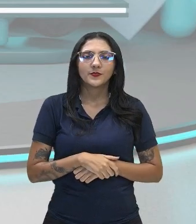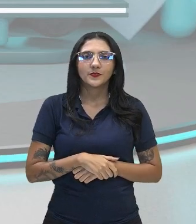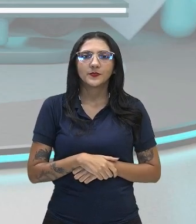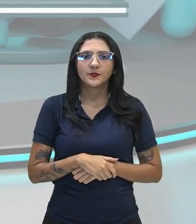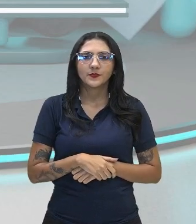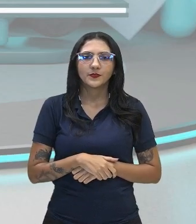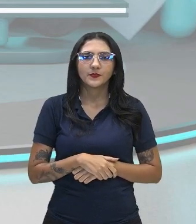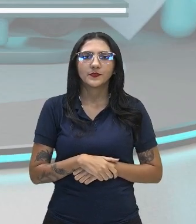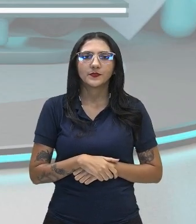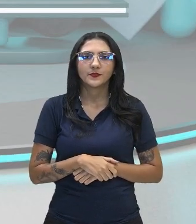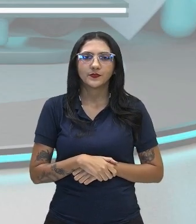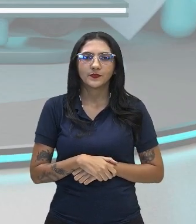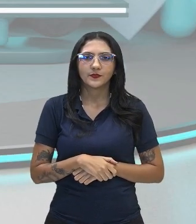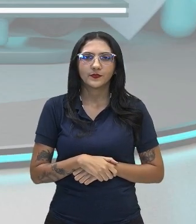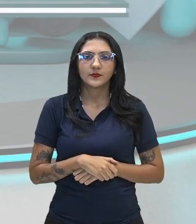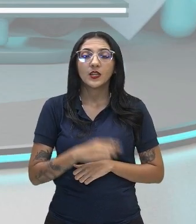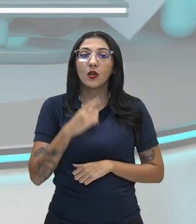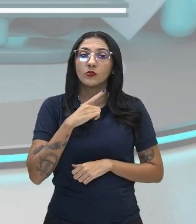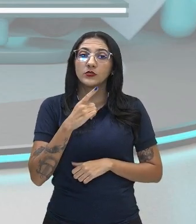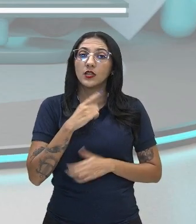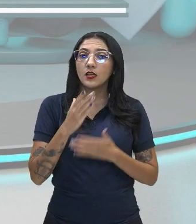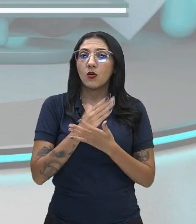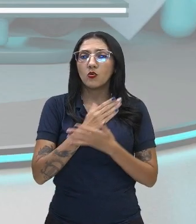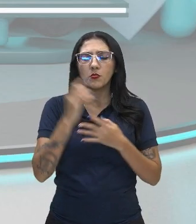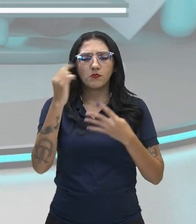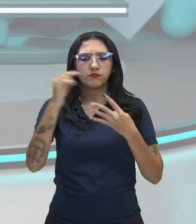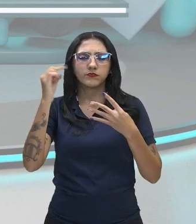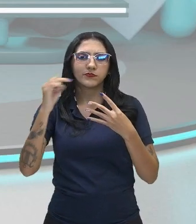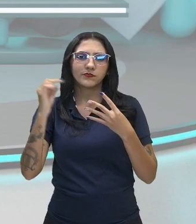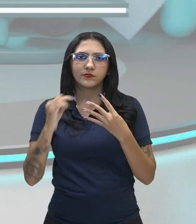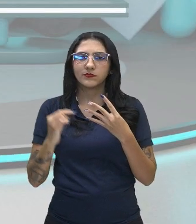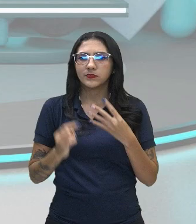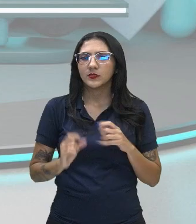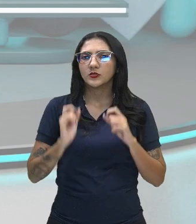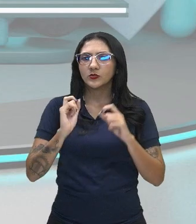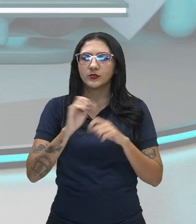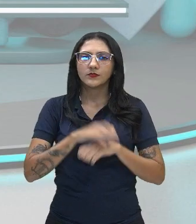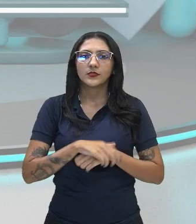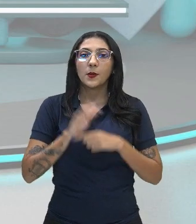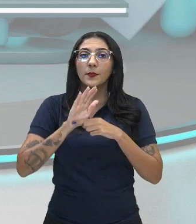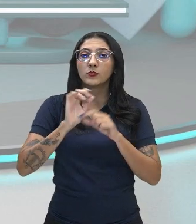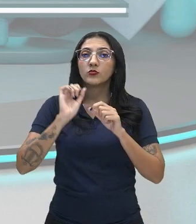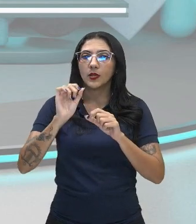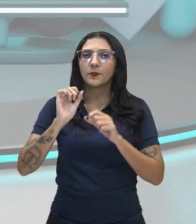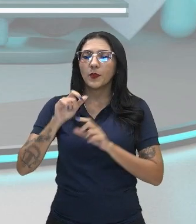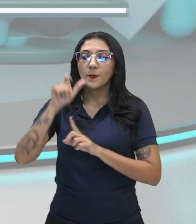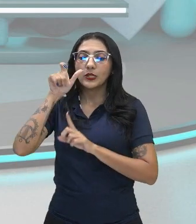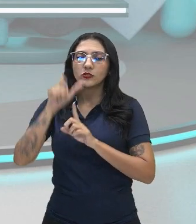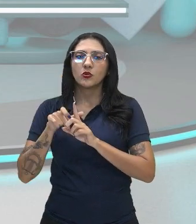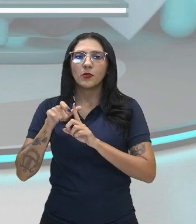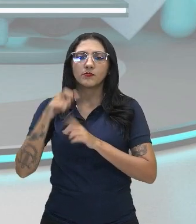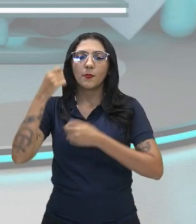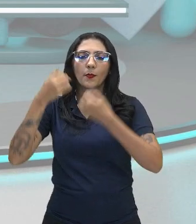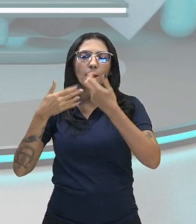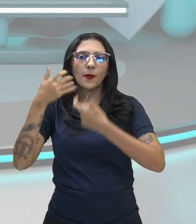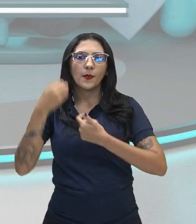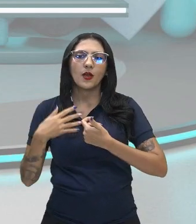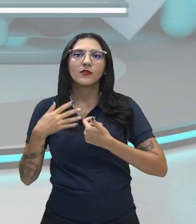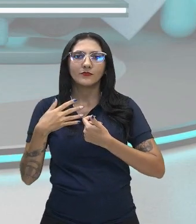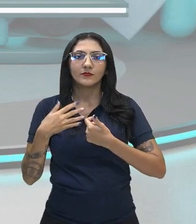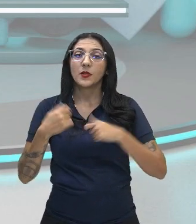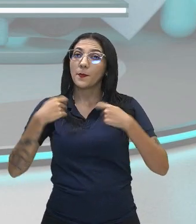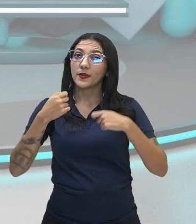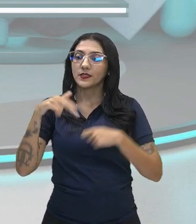nós temos como elementos característicos da narração a presença do narrador. Toda história precisa